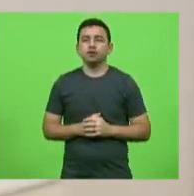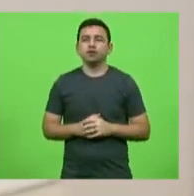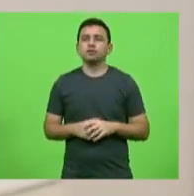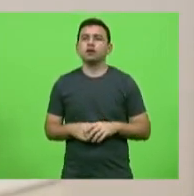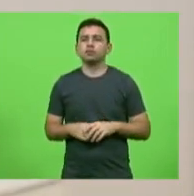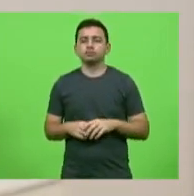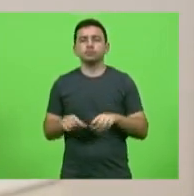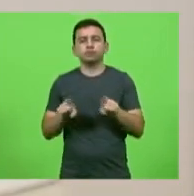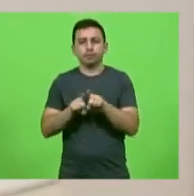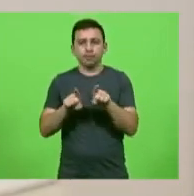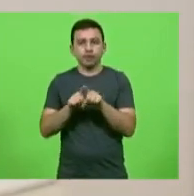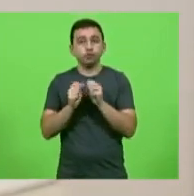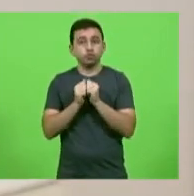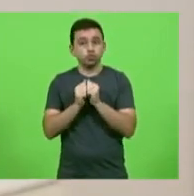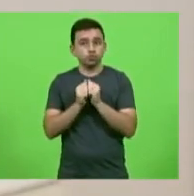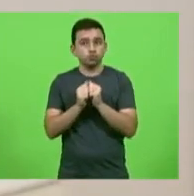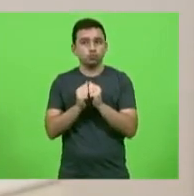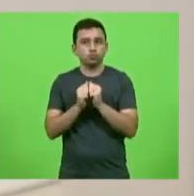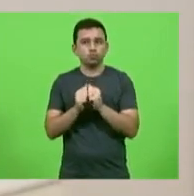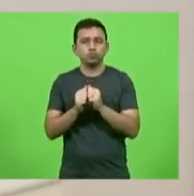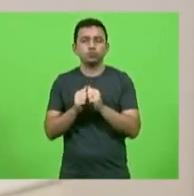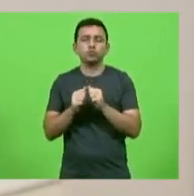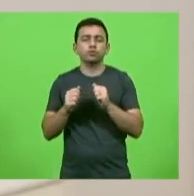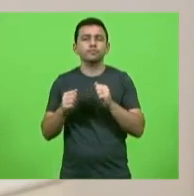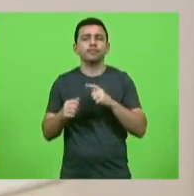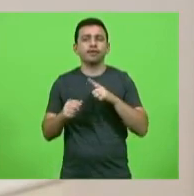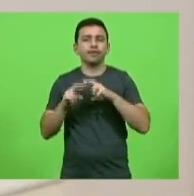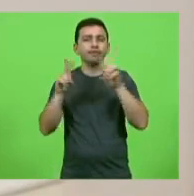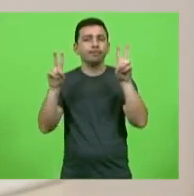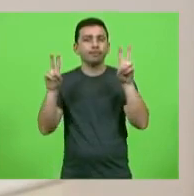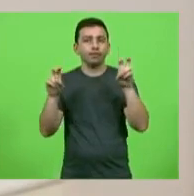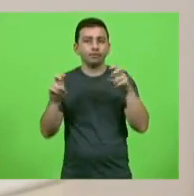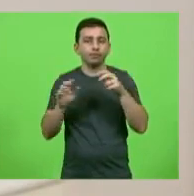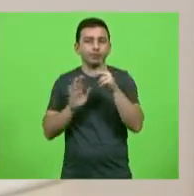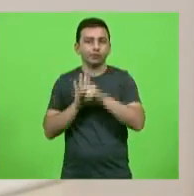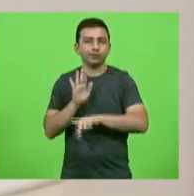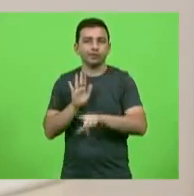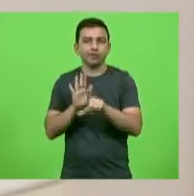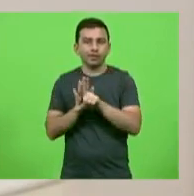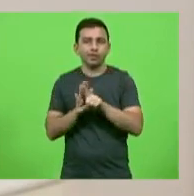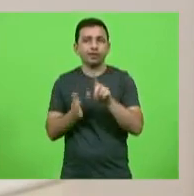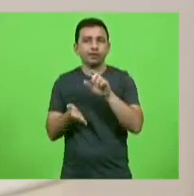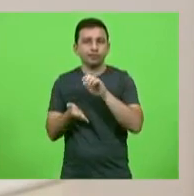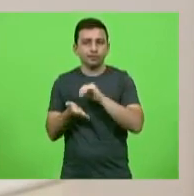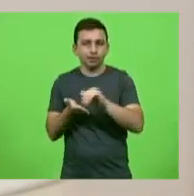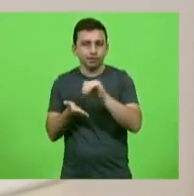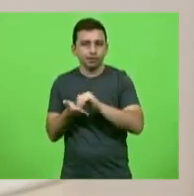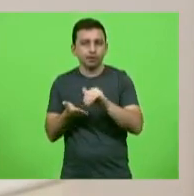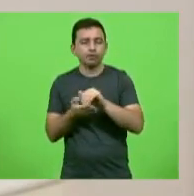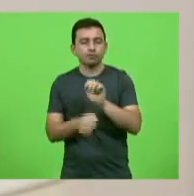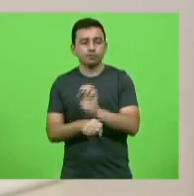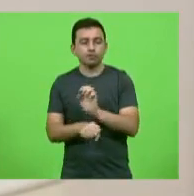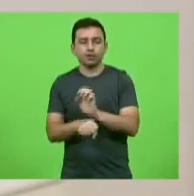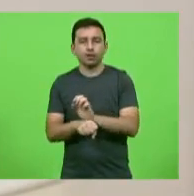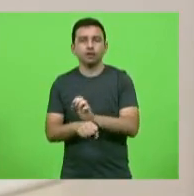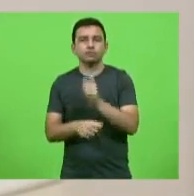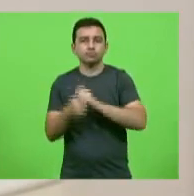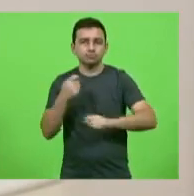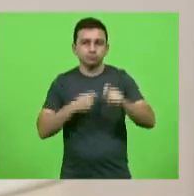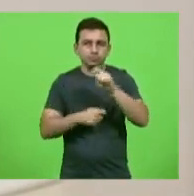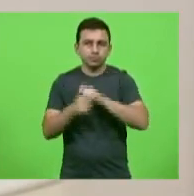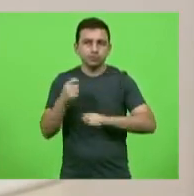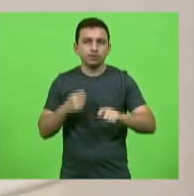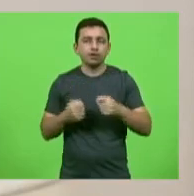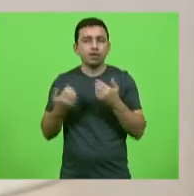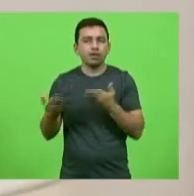Concomitantemente a isso, ainda, há a questão do projeto de lei da Secretaria de Estado da Administração, que dispunha sobre